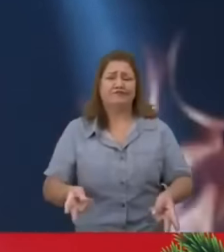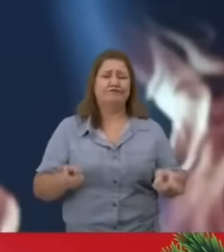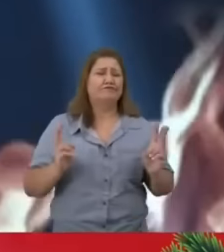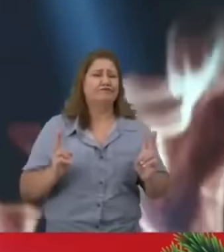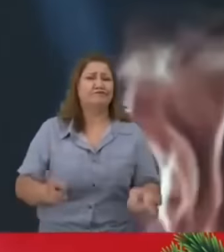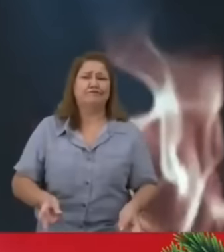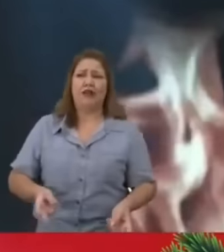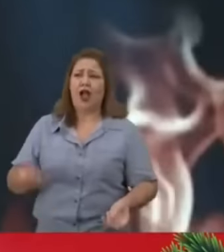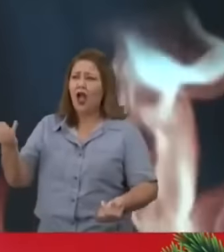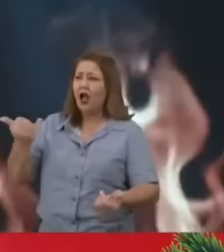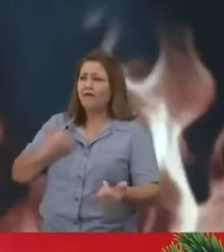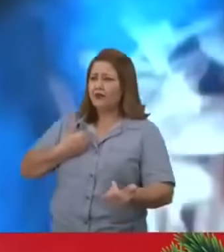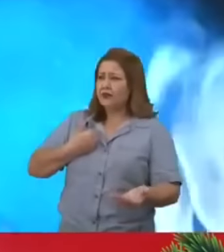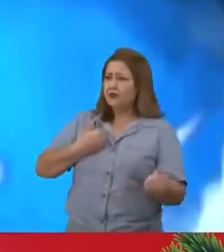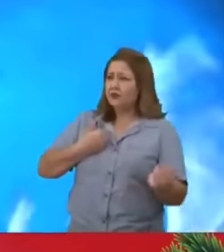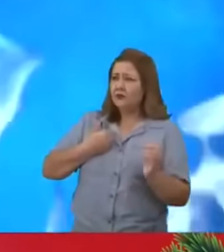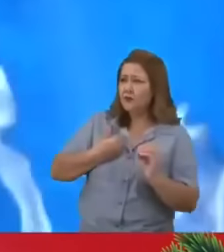sem avisar,